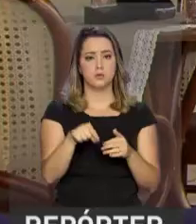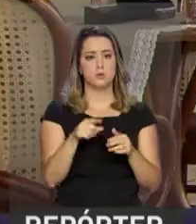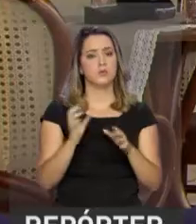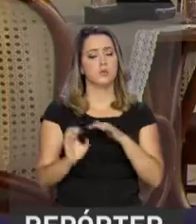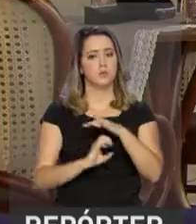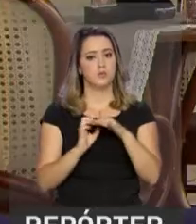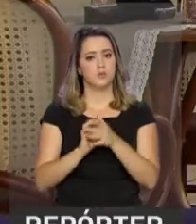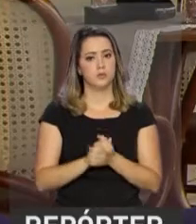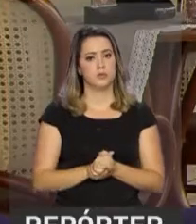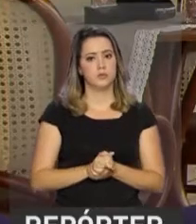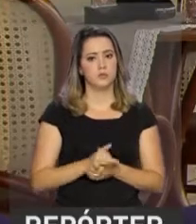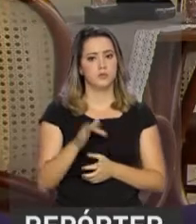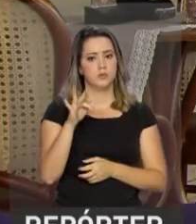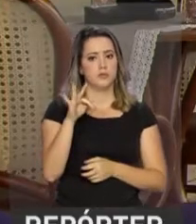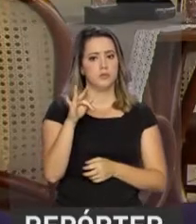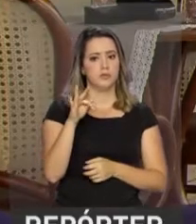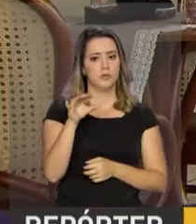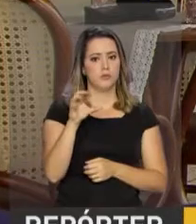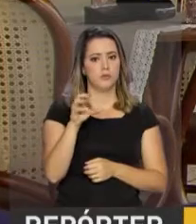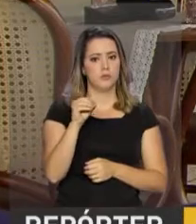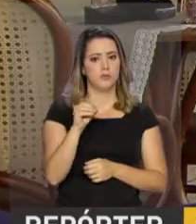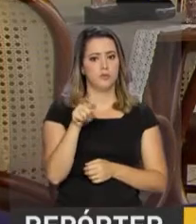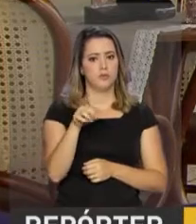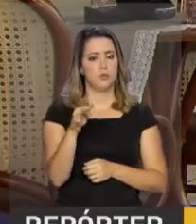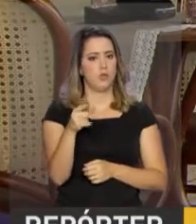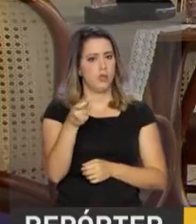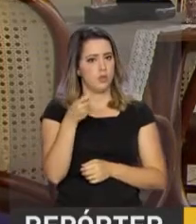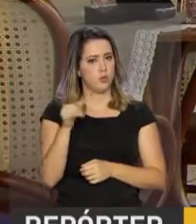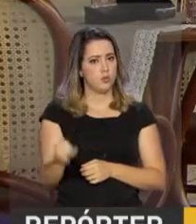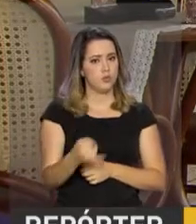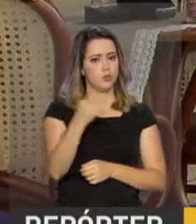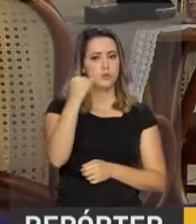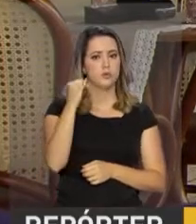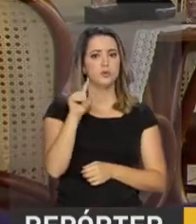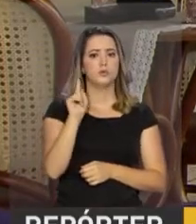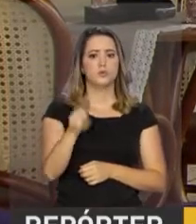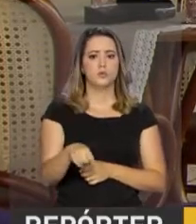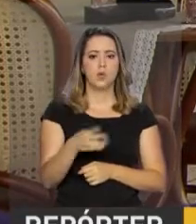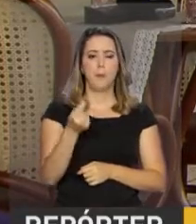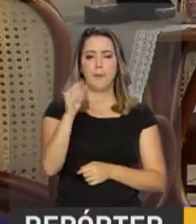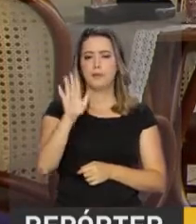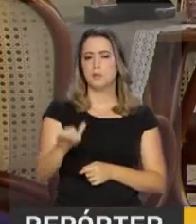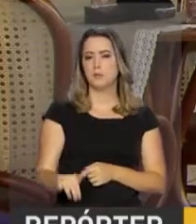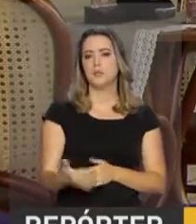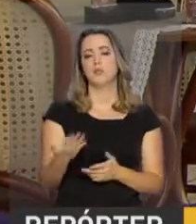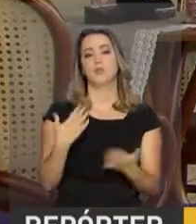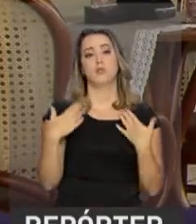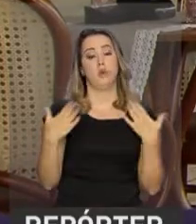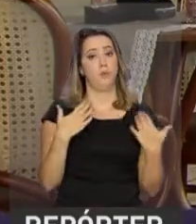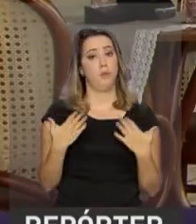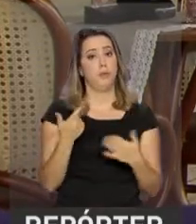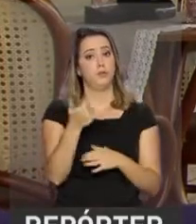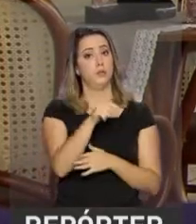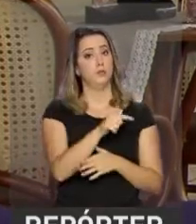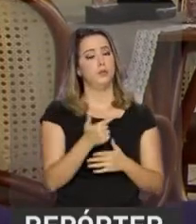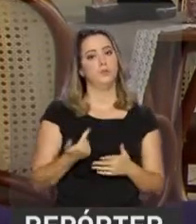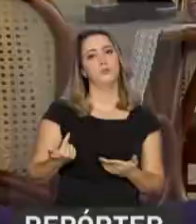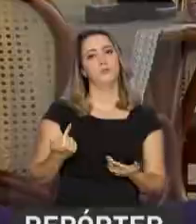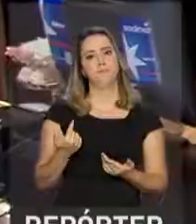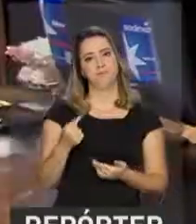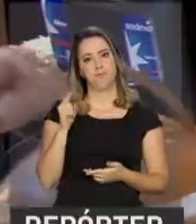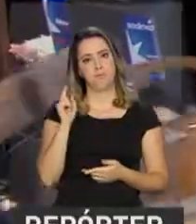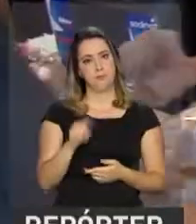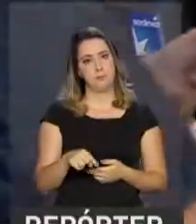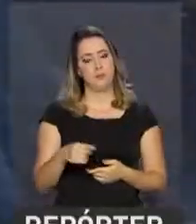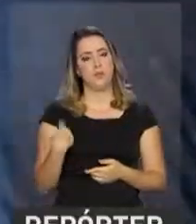é se é é tem uma taxa de juros né bem mais baixo do que o do mercado é